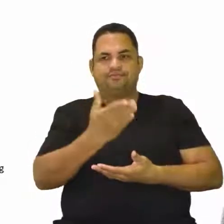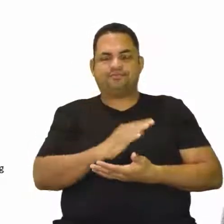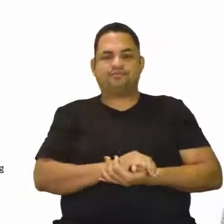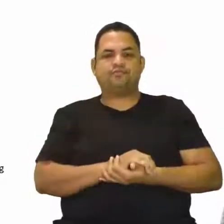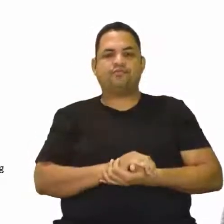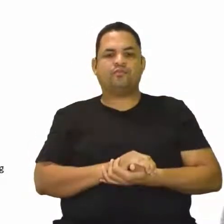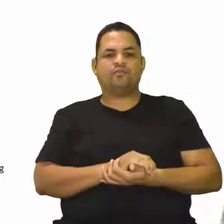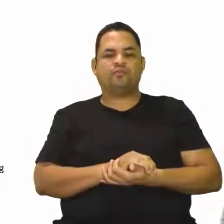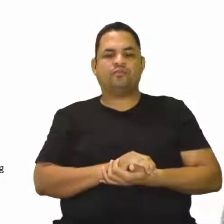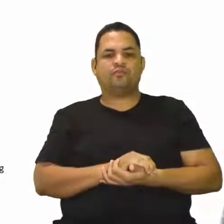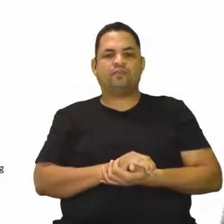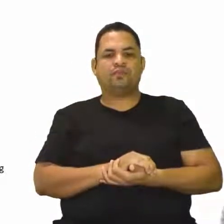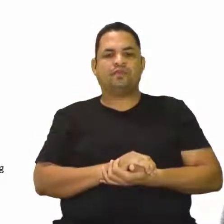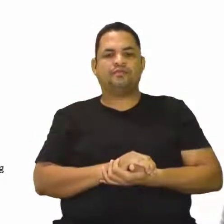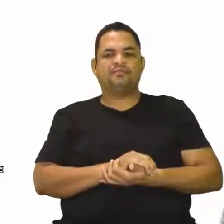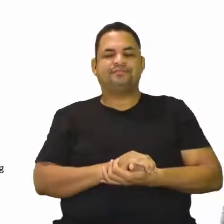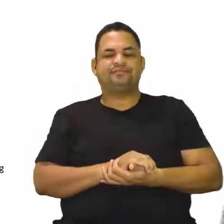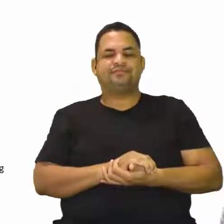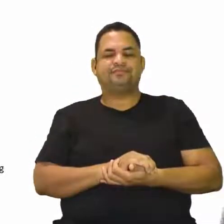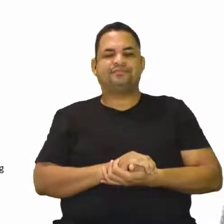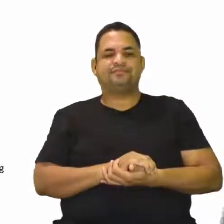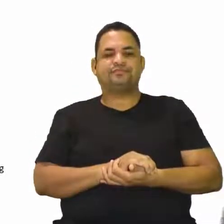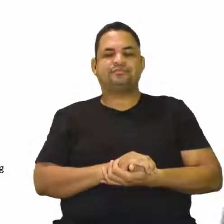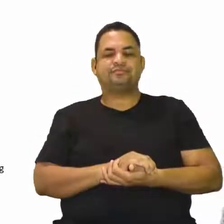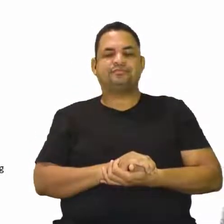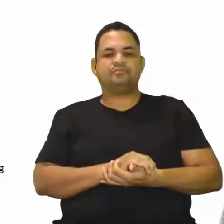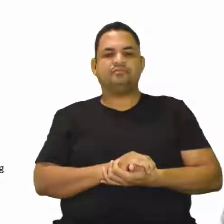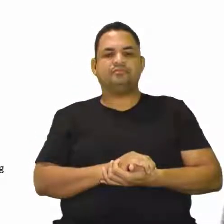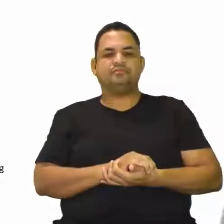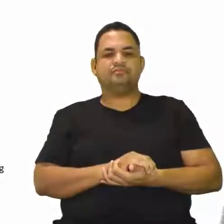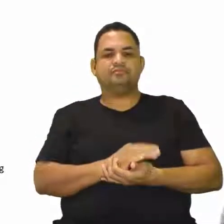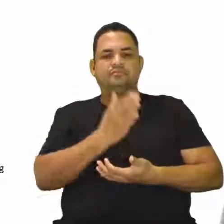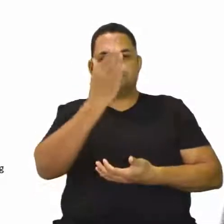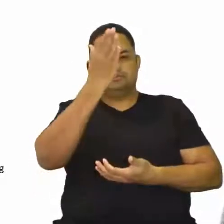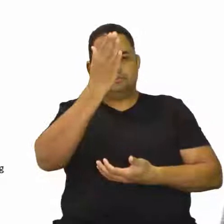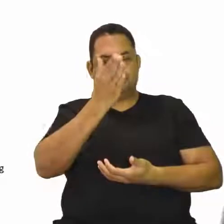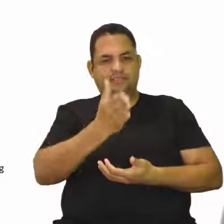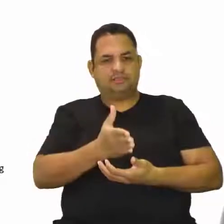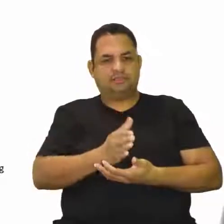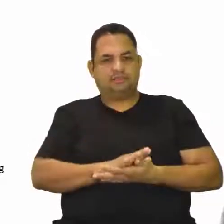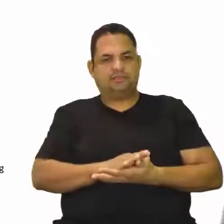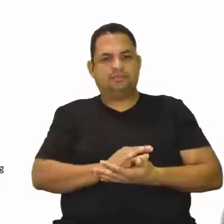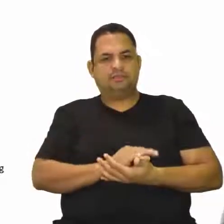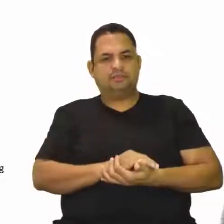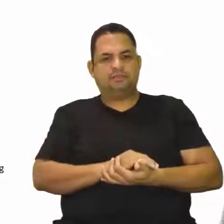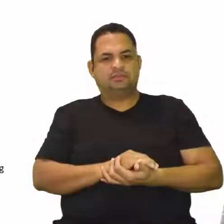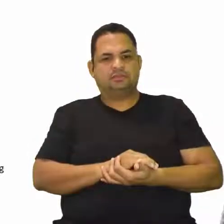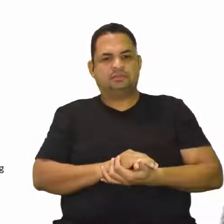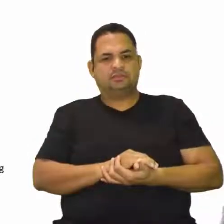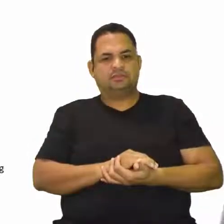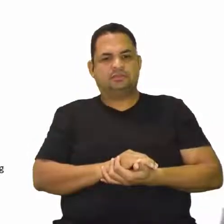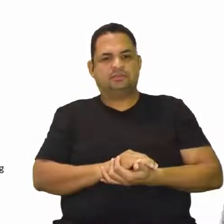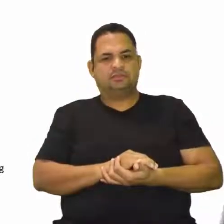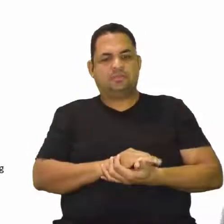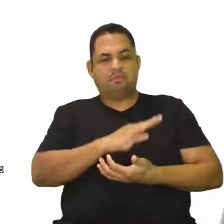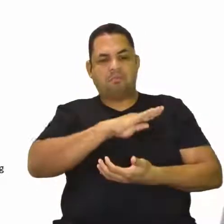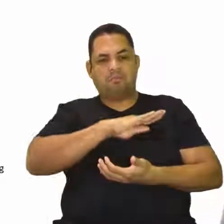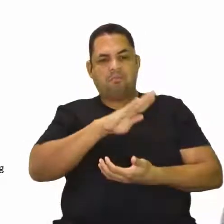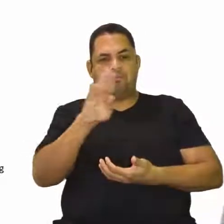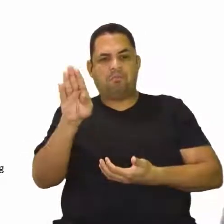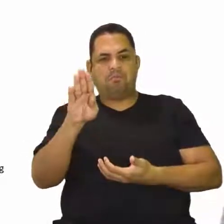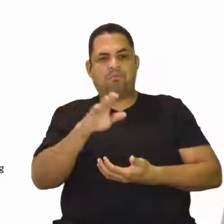a a esse eu bom que você está vendo aqui é o Mussolini